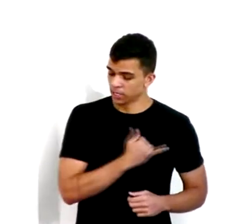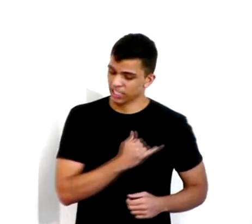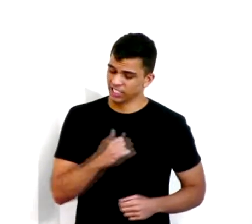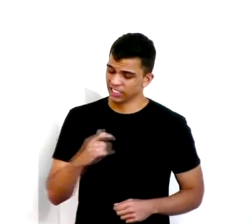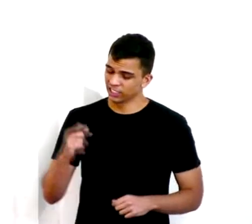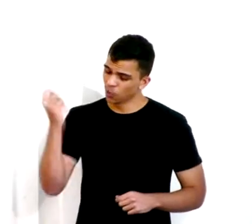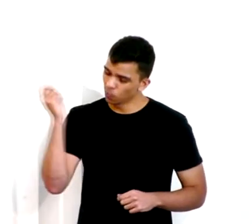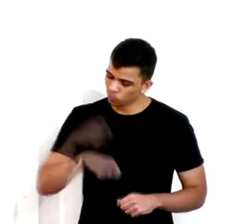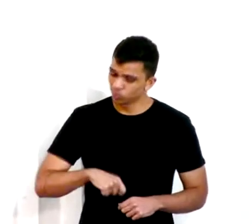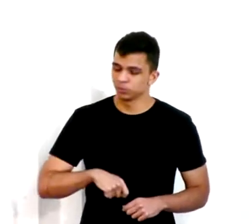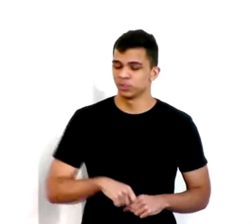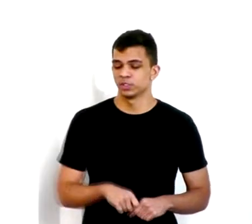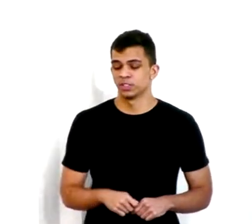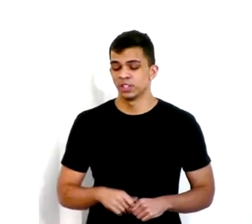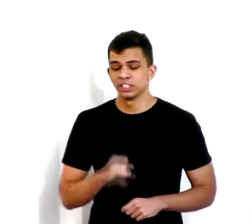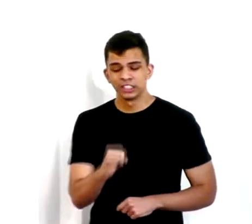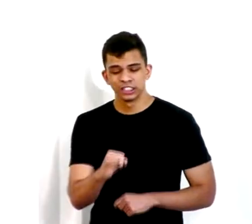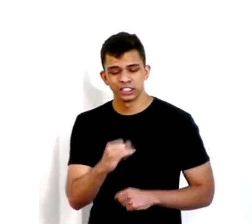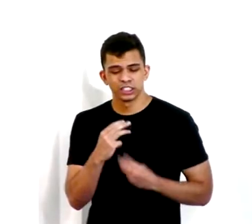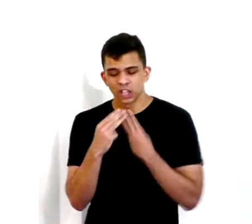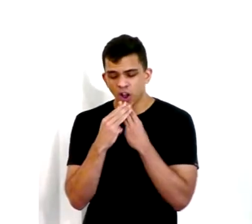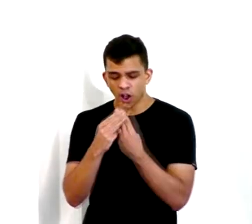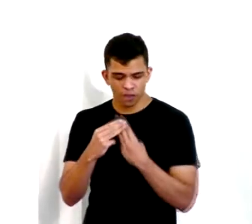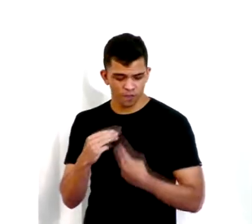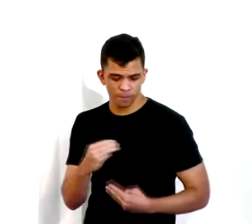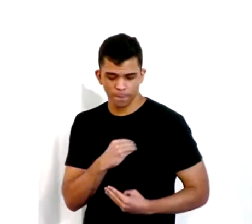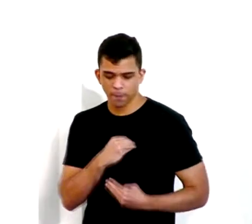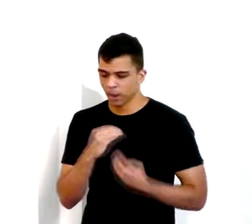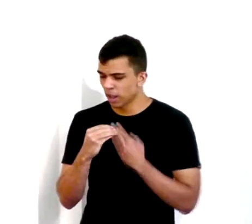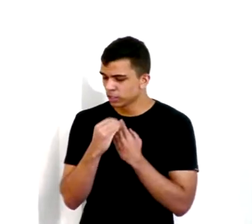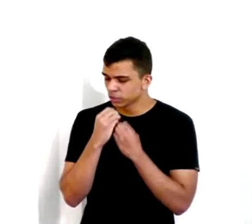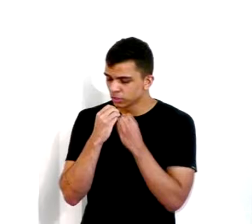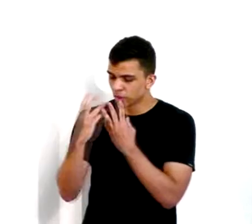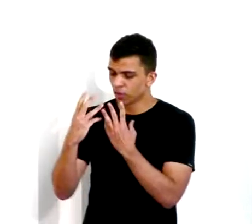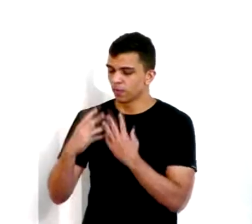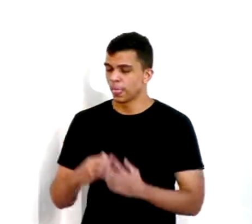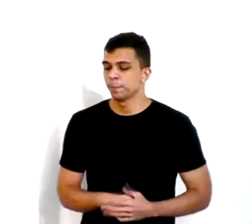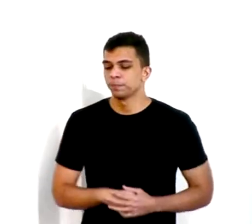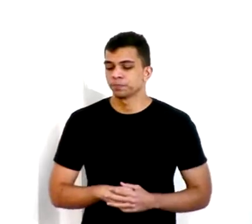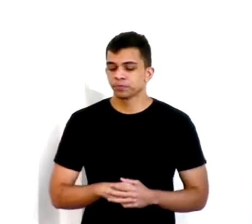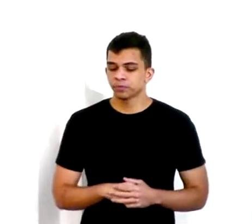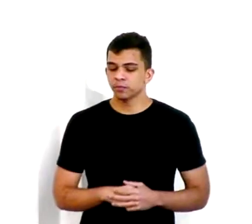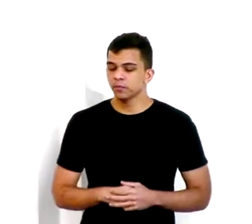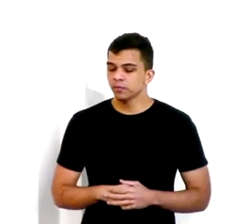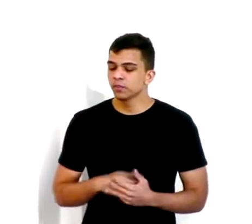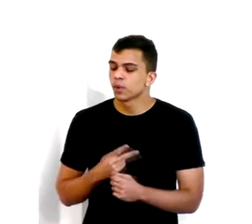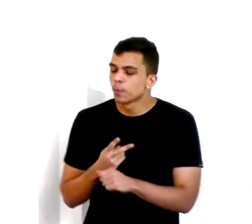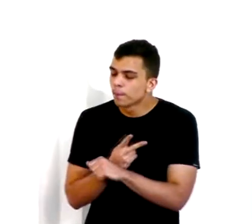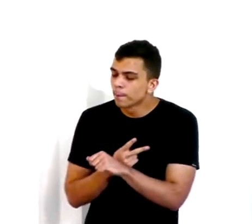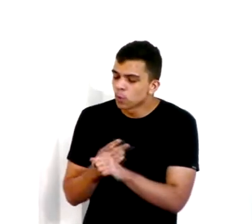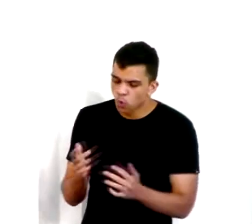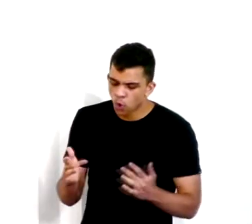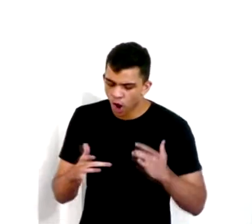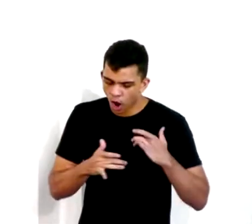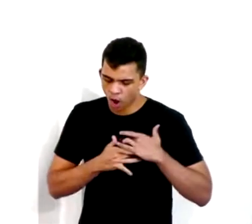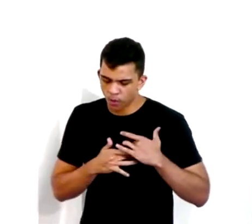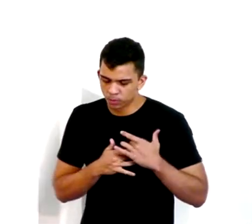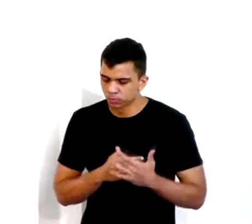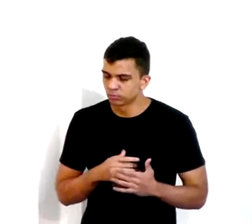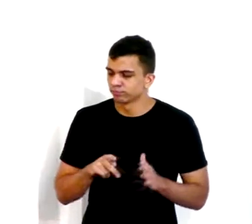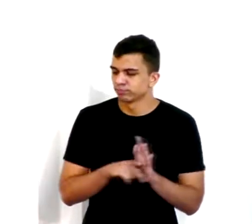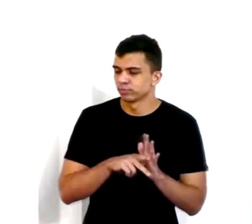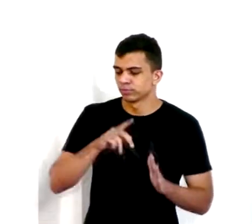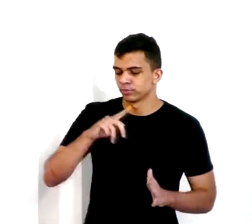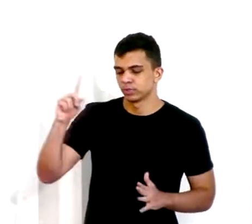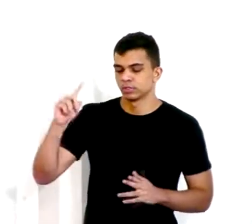seus pecados e busca a compaixão, a graça e a misericórdia do Senhor. Ajuda-nos, ó Deus, a